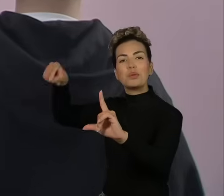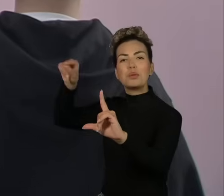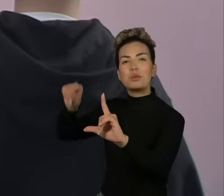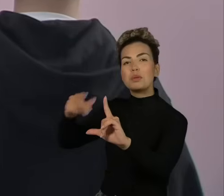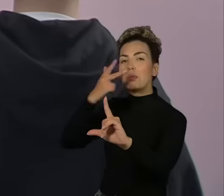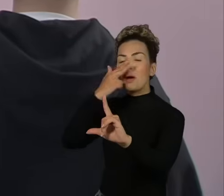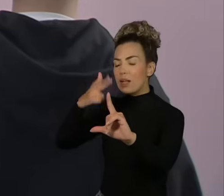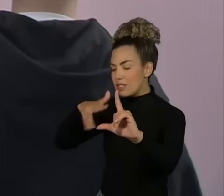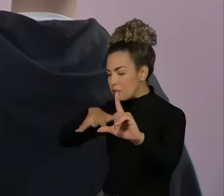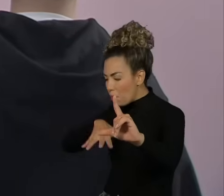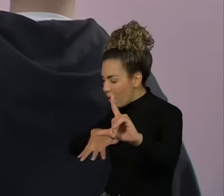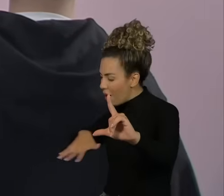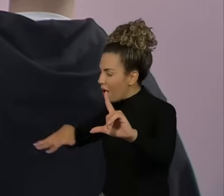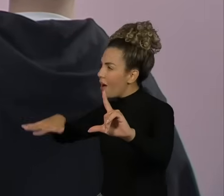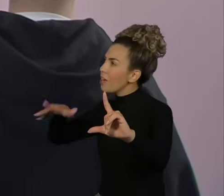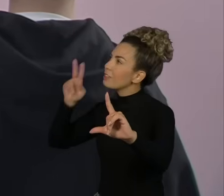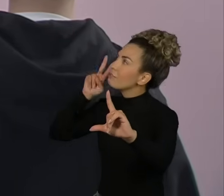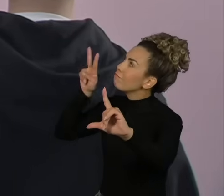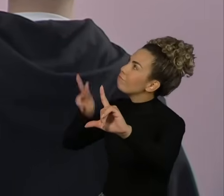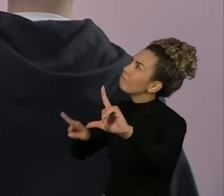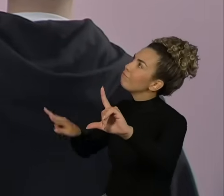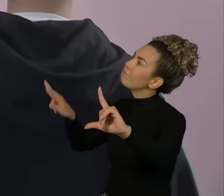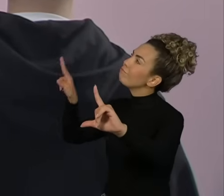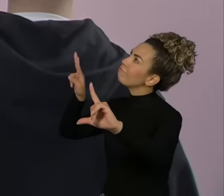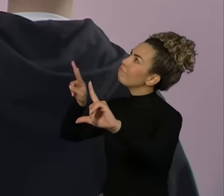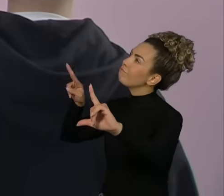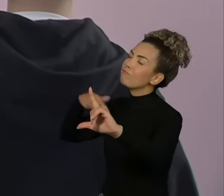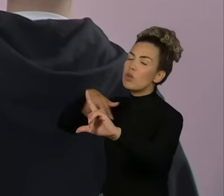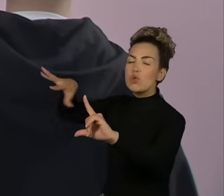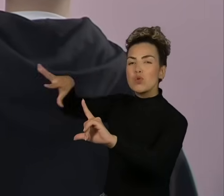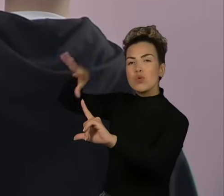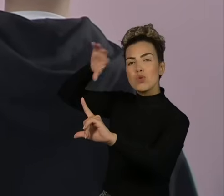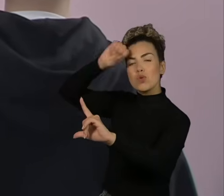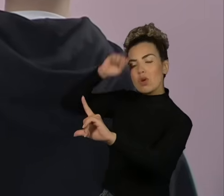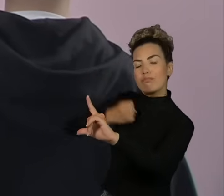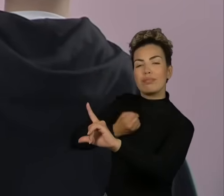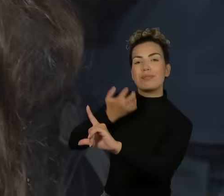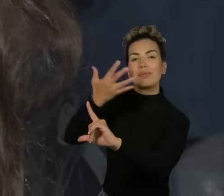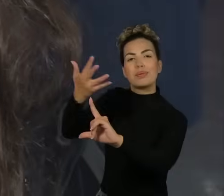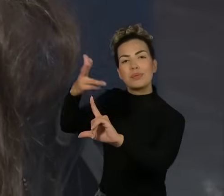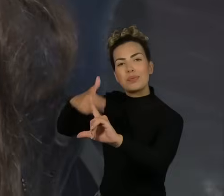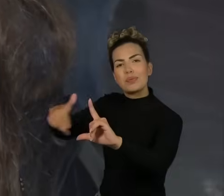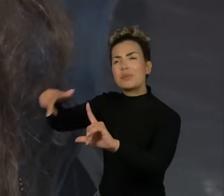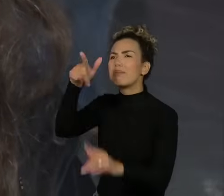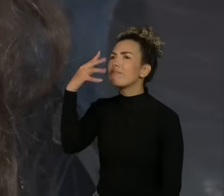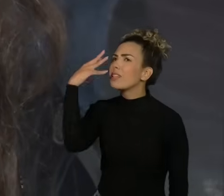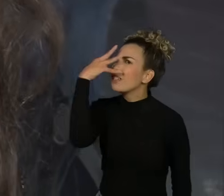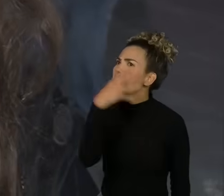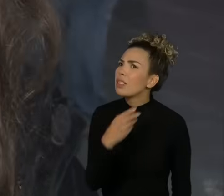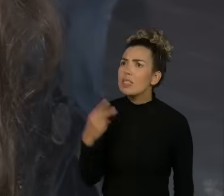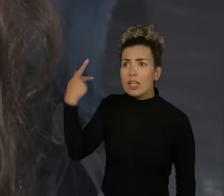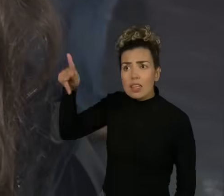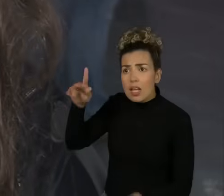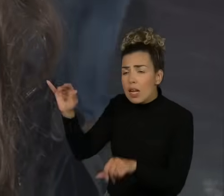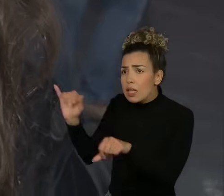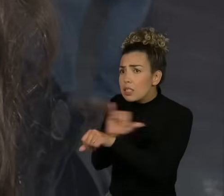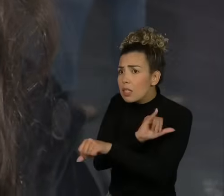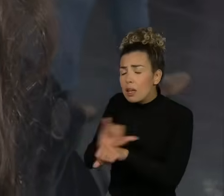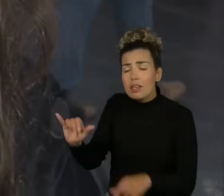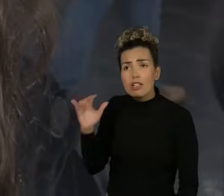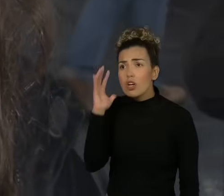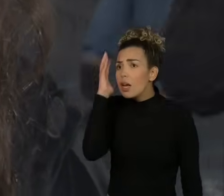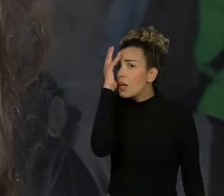espaço, das paisagens. Elas trazem uma textura tão linda, assim, de como ele pintava, sabe? Uma técnica muito incrível, sabe?